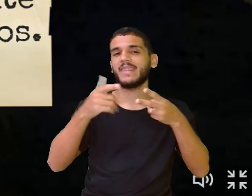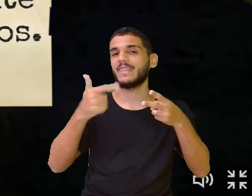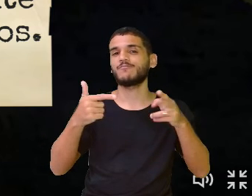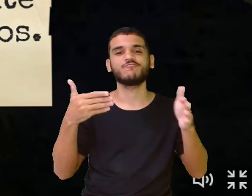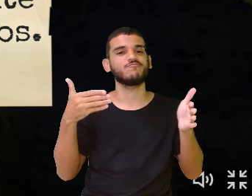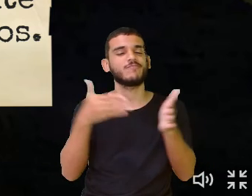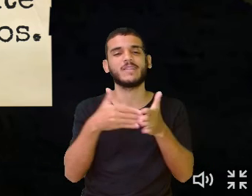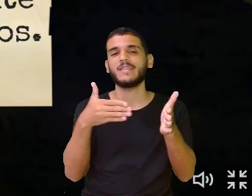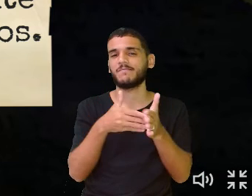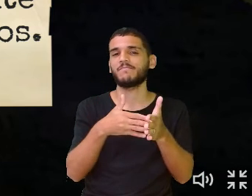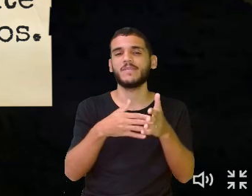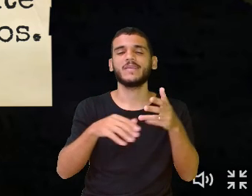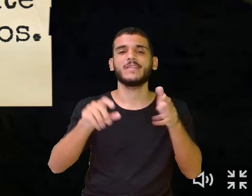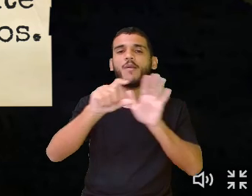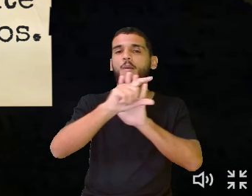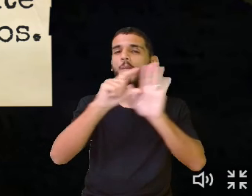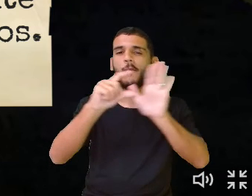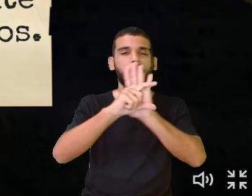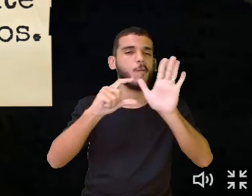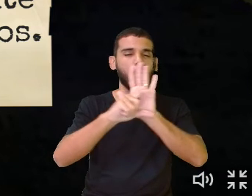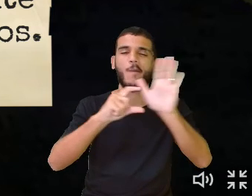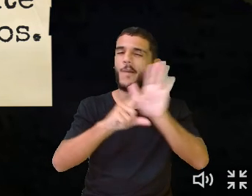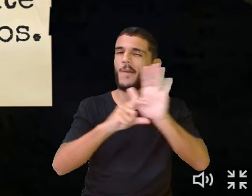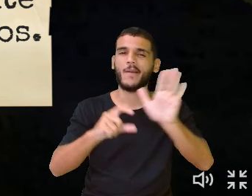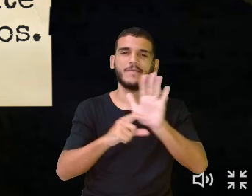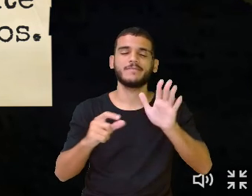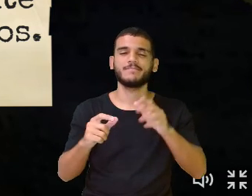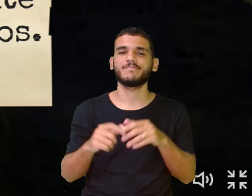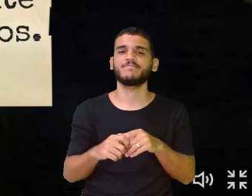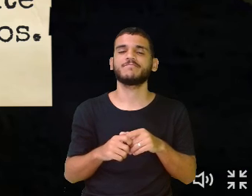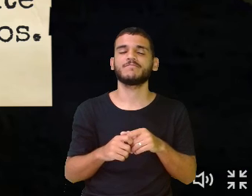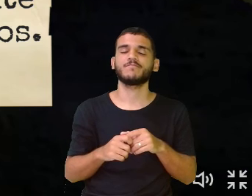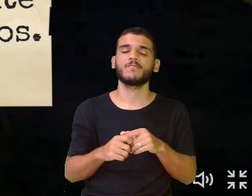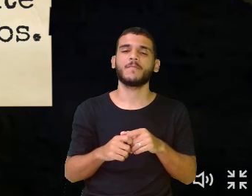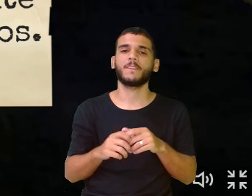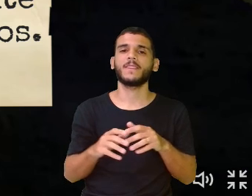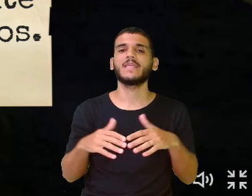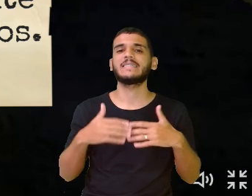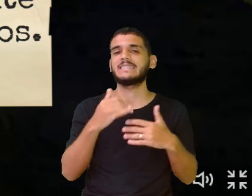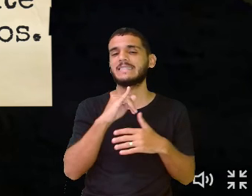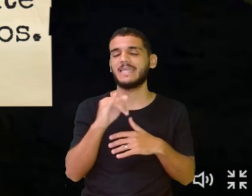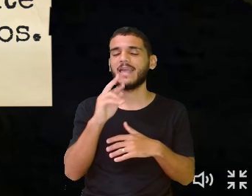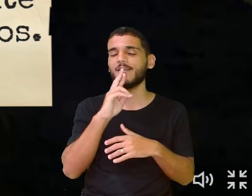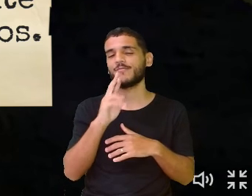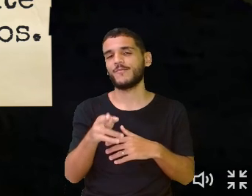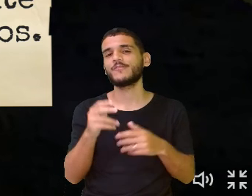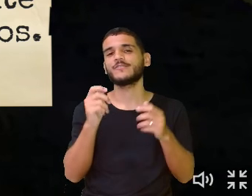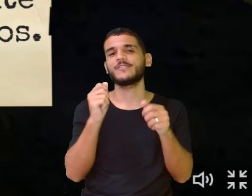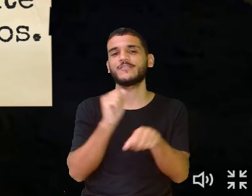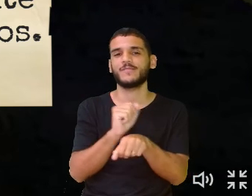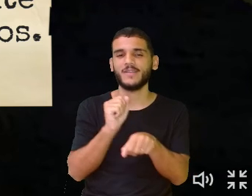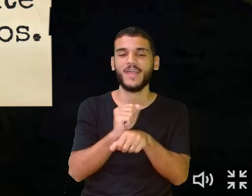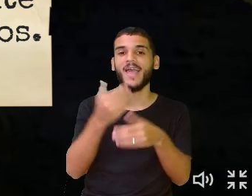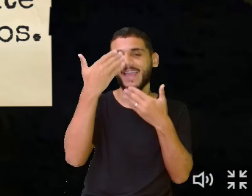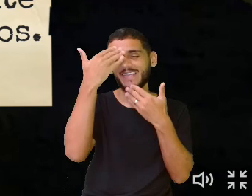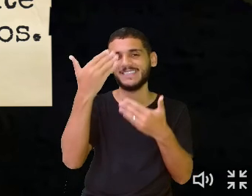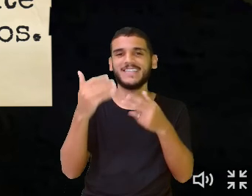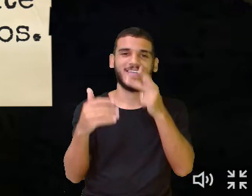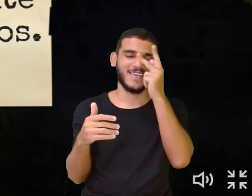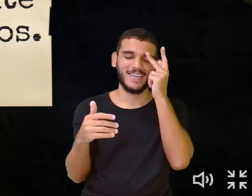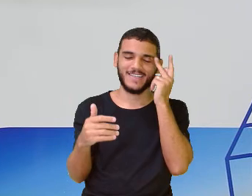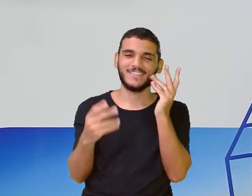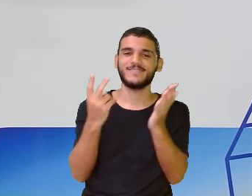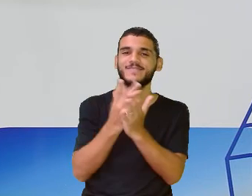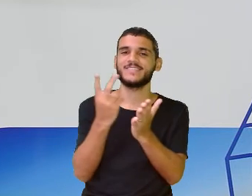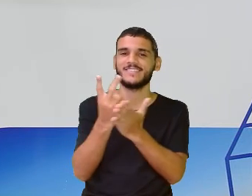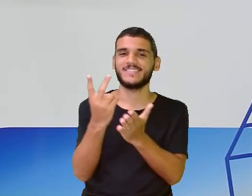se escrever o quanto o jornalista quiser. Enquanto a resposta chega, quero agradecer aqui ao Clisma, como